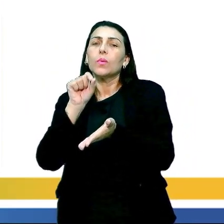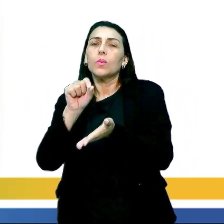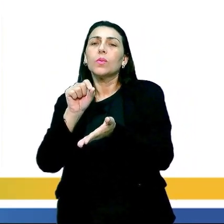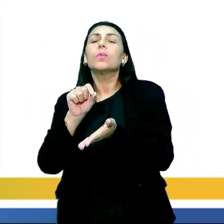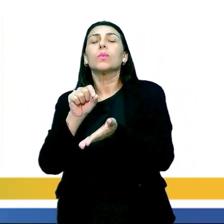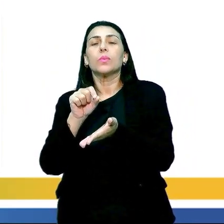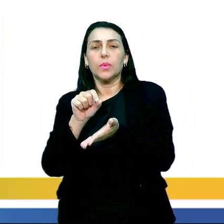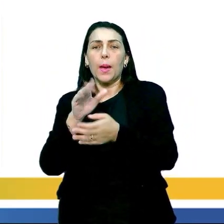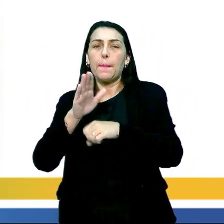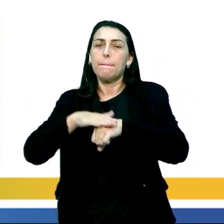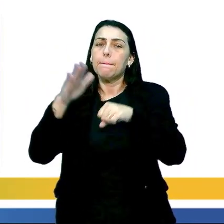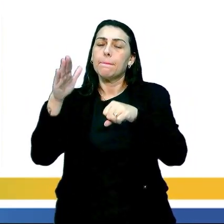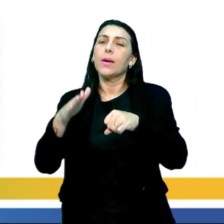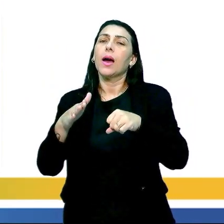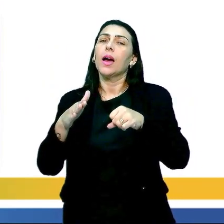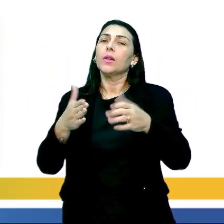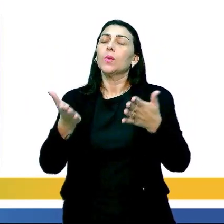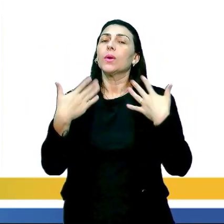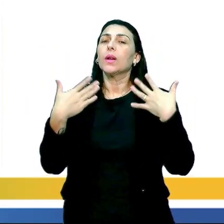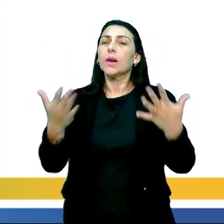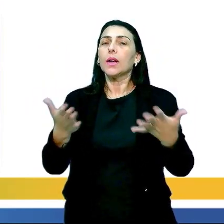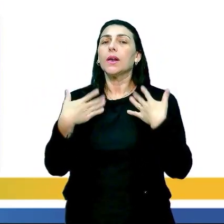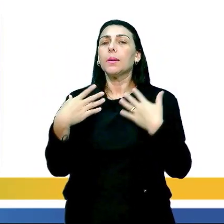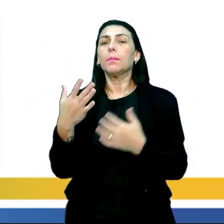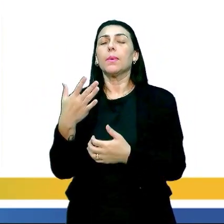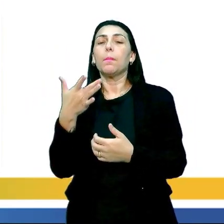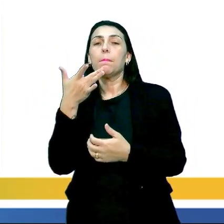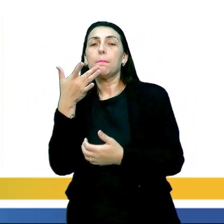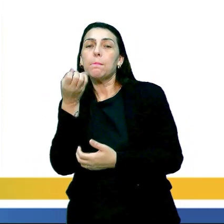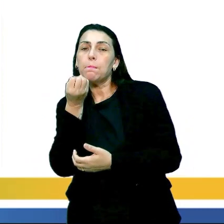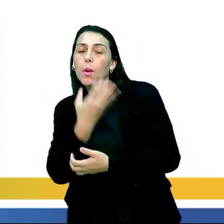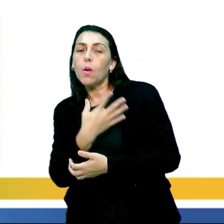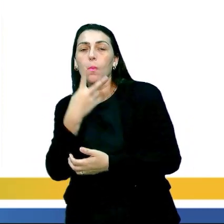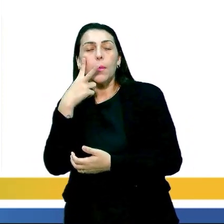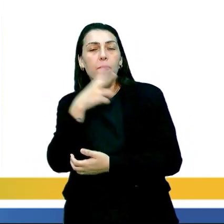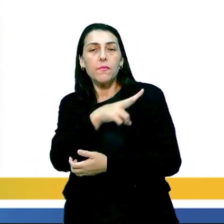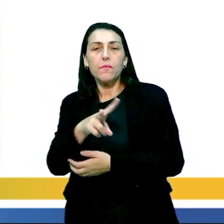um aspecto mais ameno ao clima, conforme vocês podem